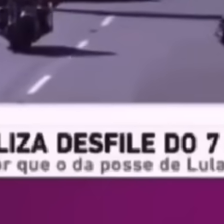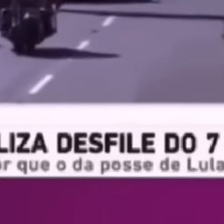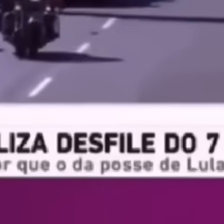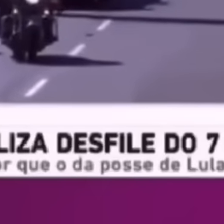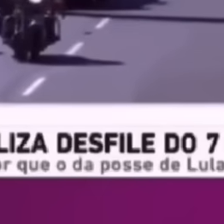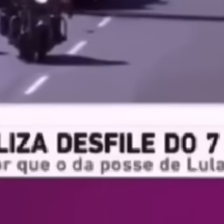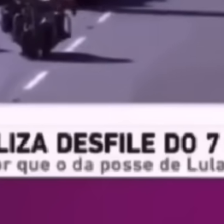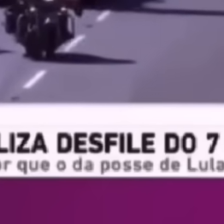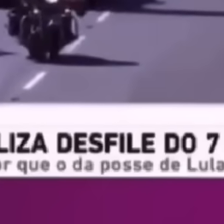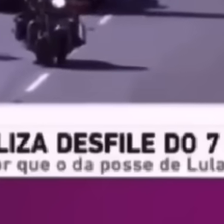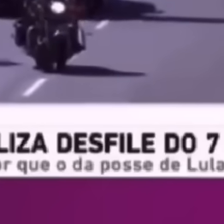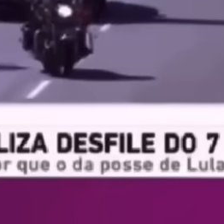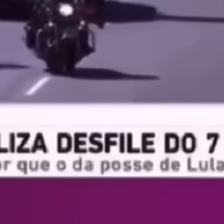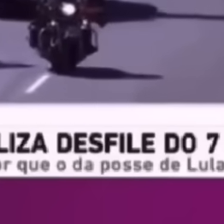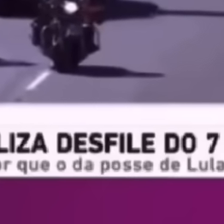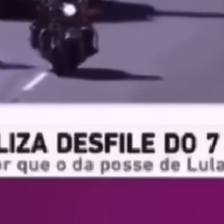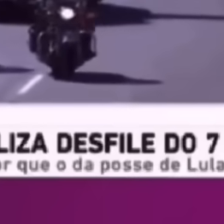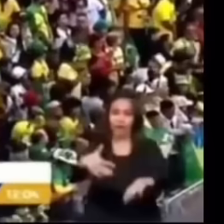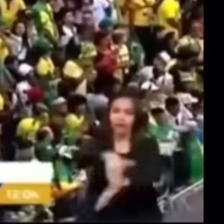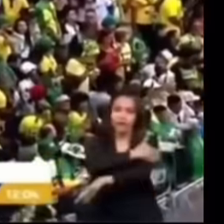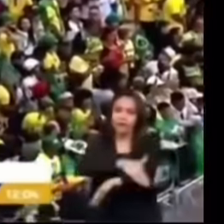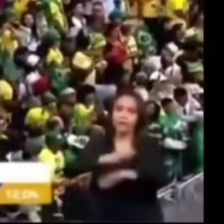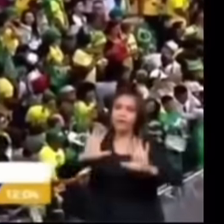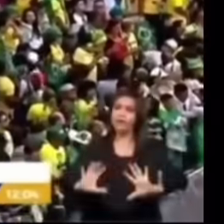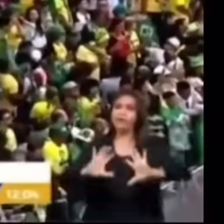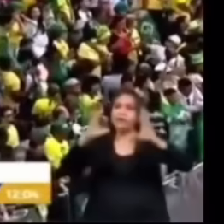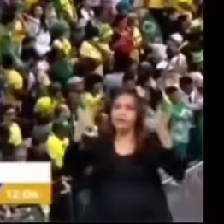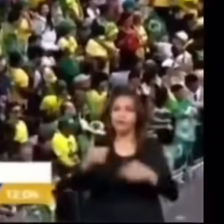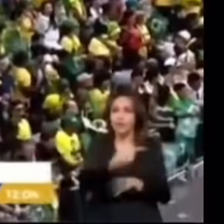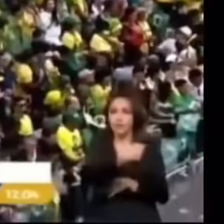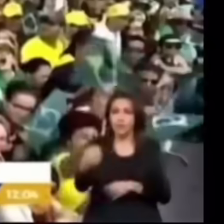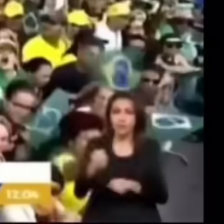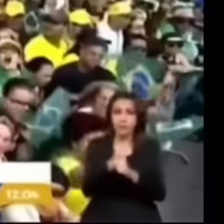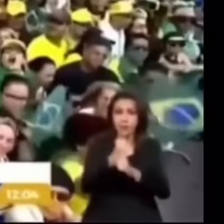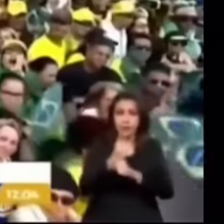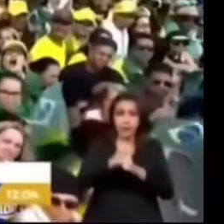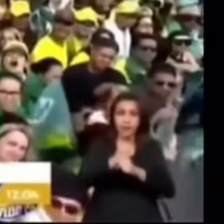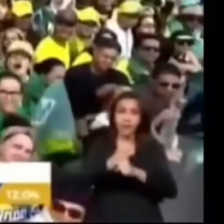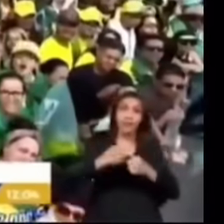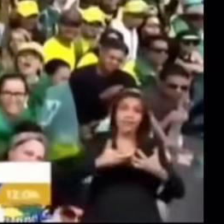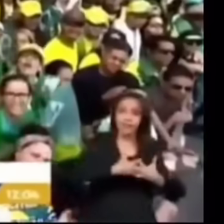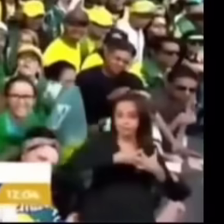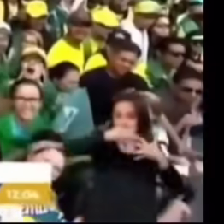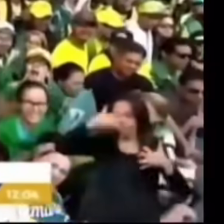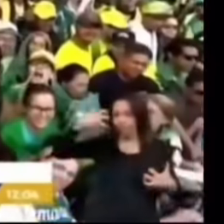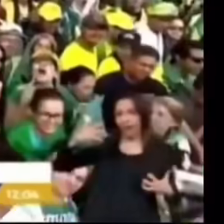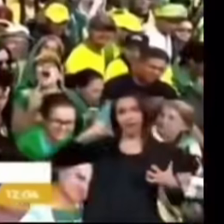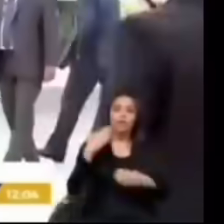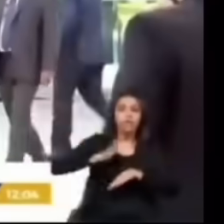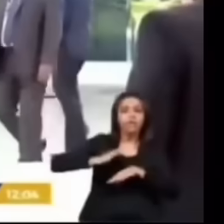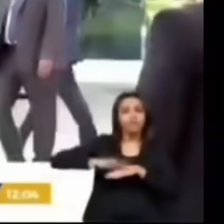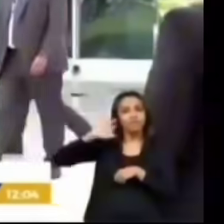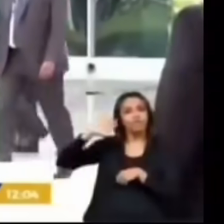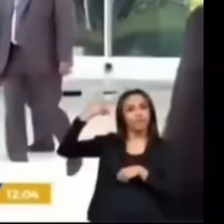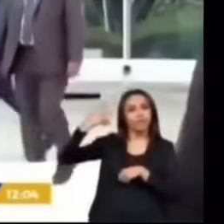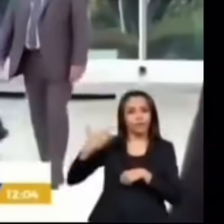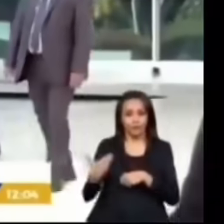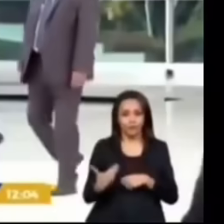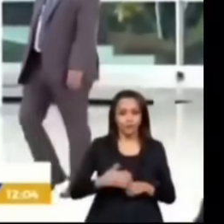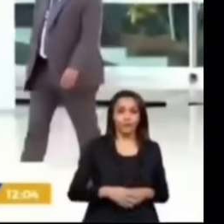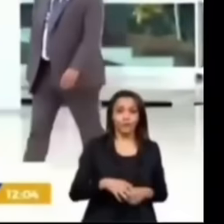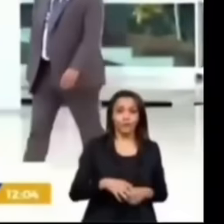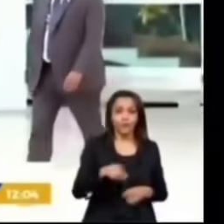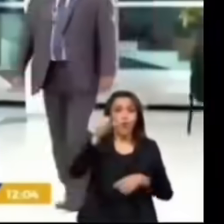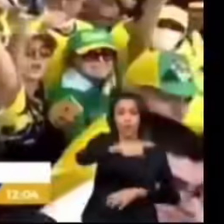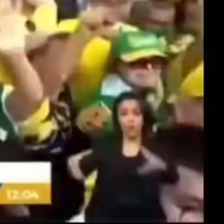do que palavras, né? Então veja aí a diferença do ano onde era o nosso presidente Bolsonaro e